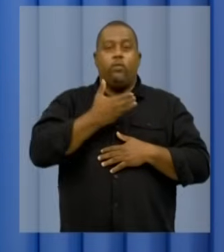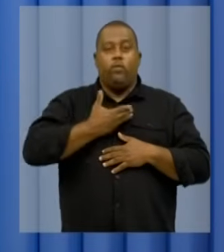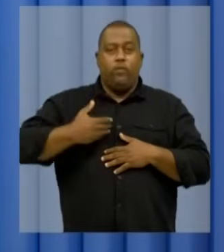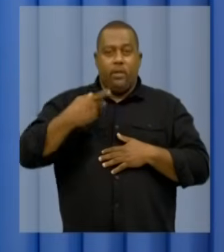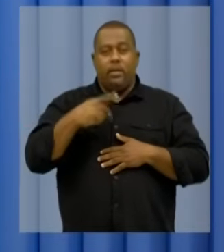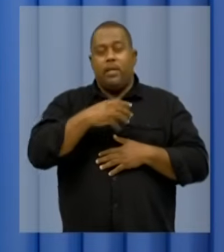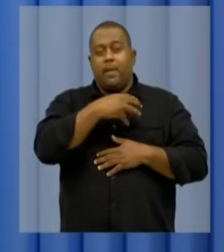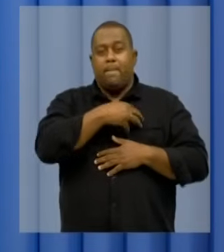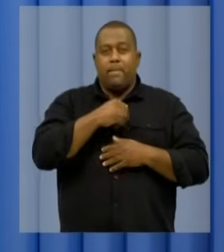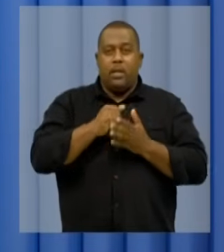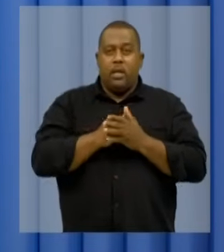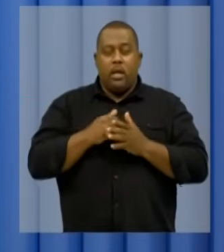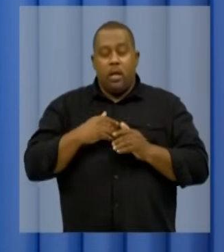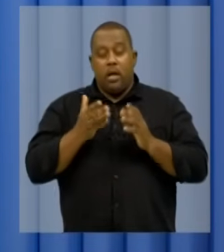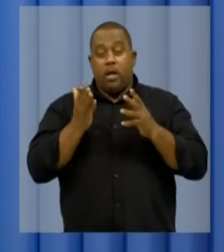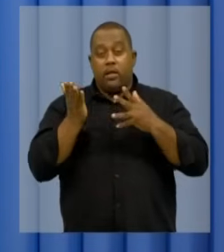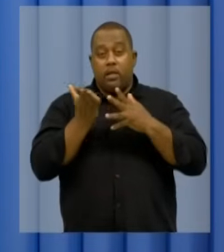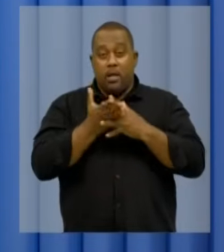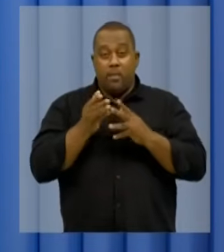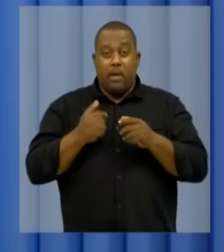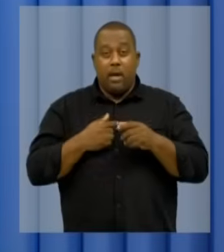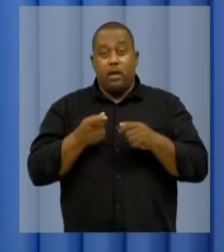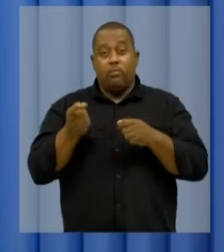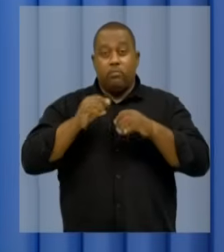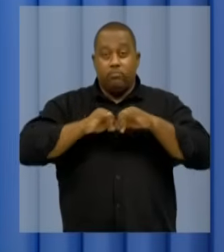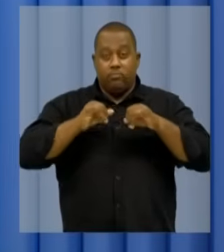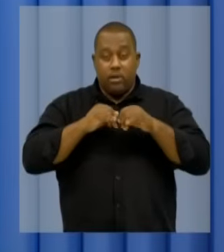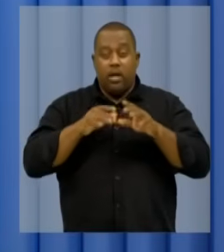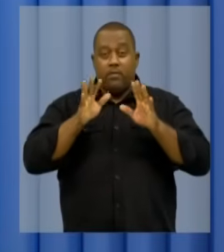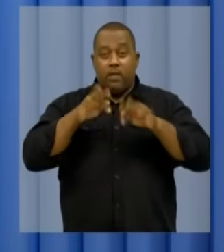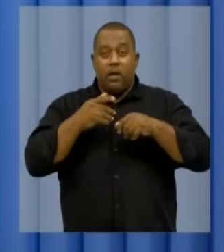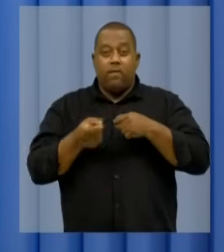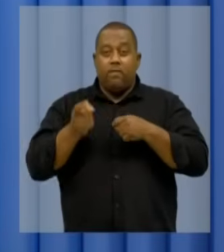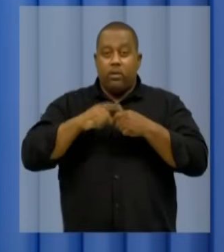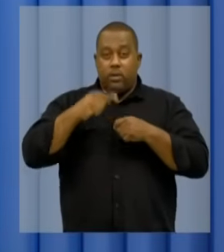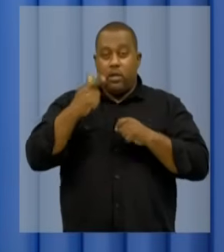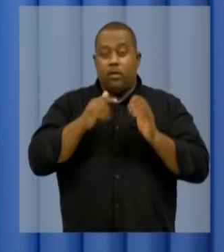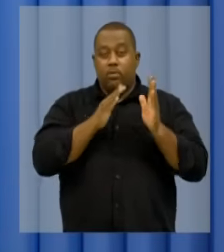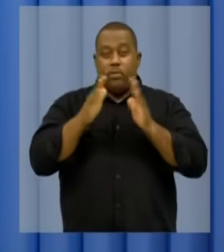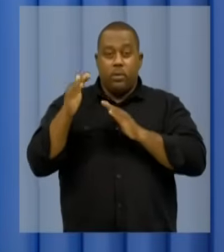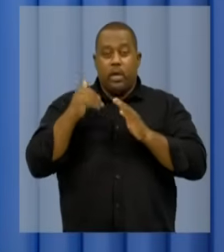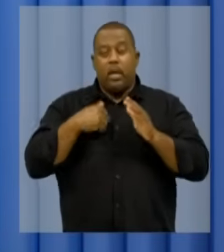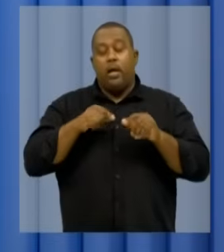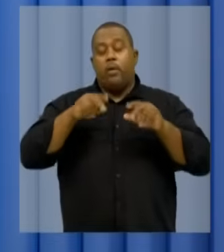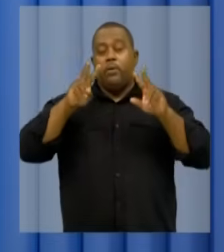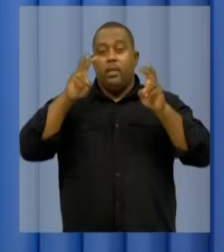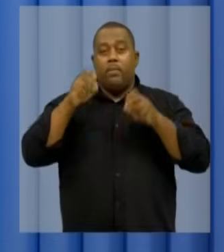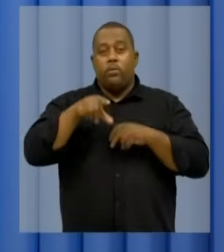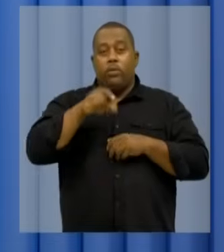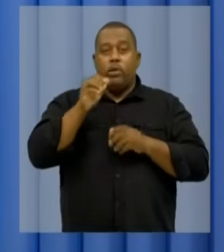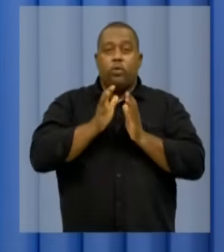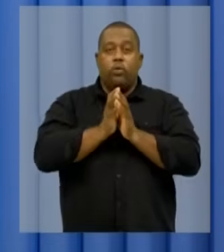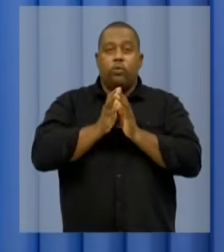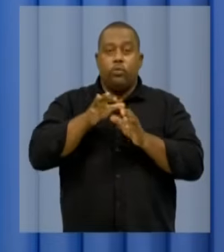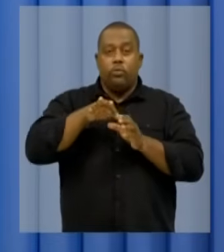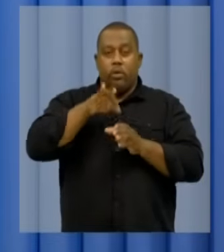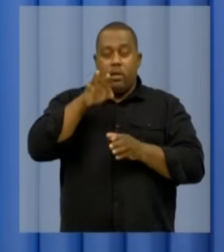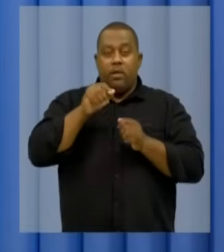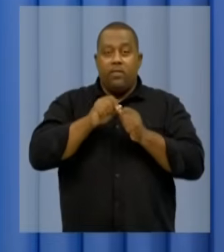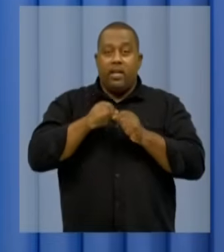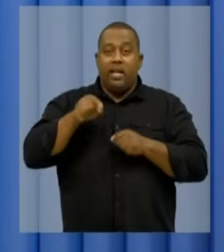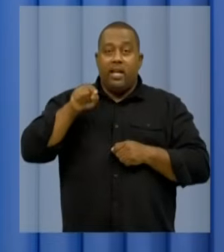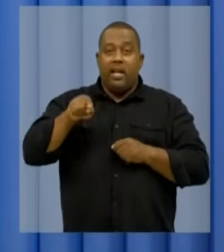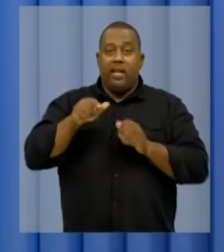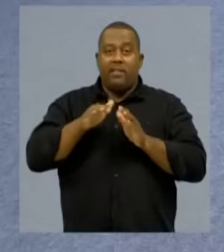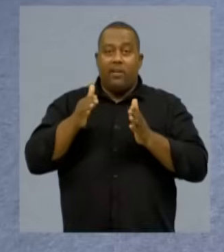Bahia. Depois dos comerciais, voltaremos com um bloco de tema determinado com o sorteio feito nesta urna